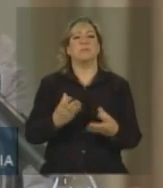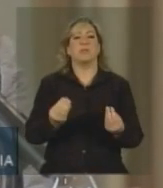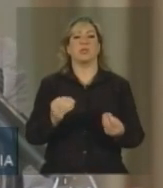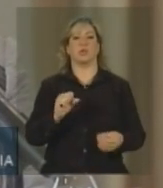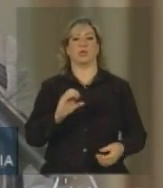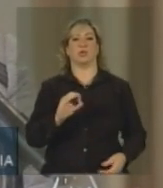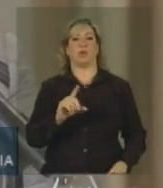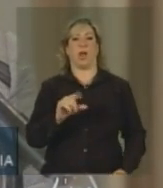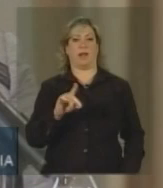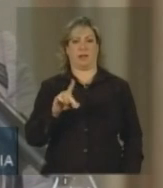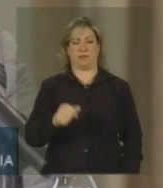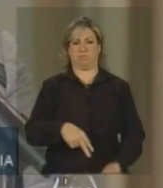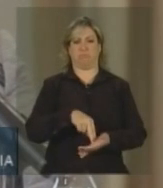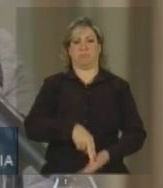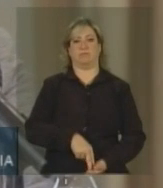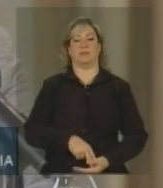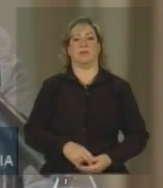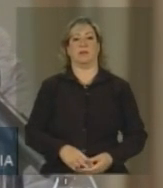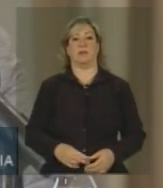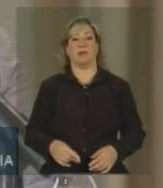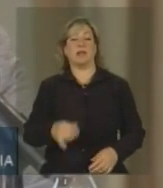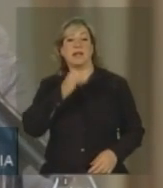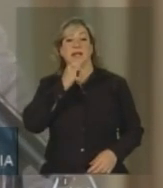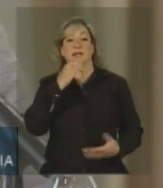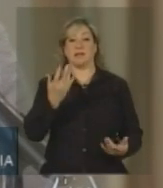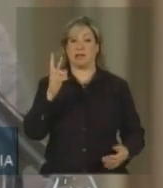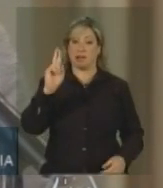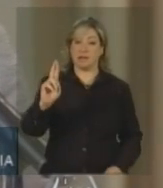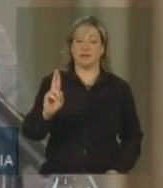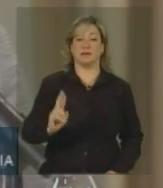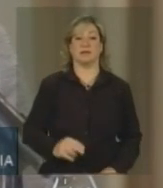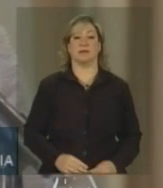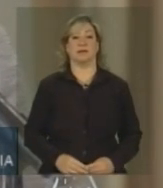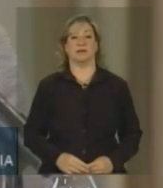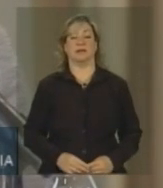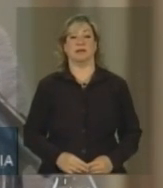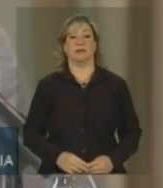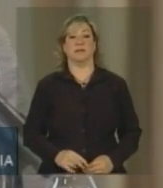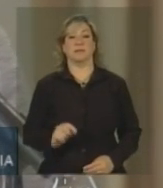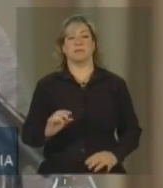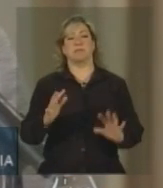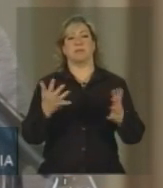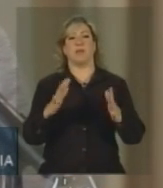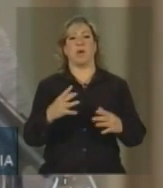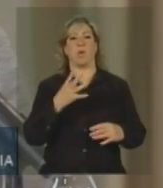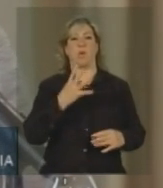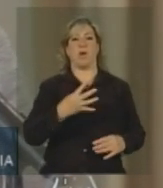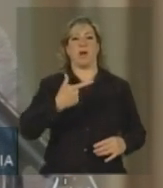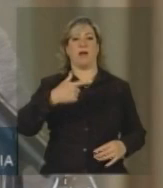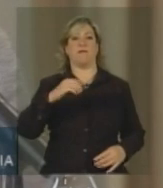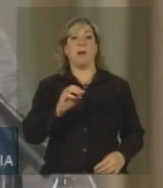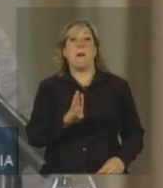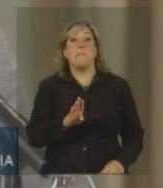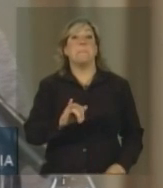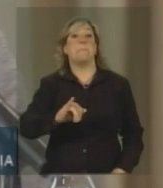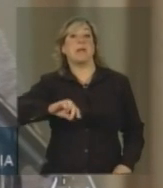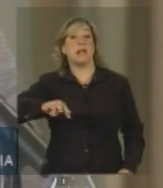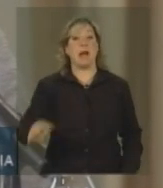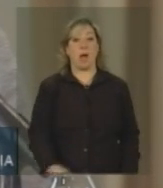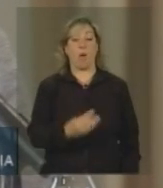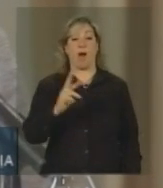regulação, que é responsável, por exemplo, por em torno de 420 bilhões de